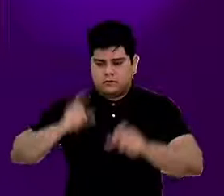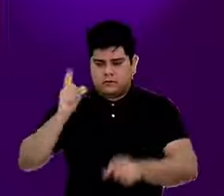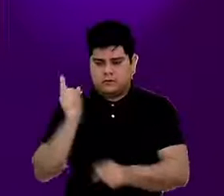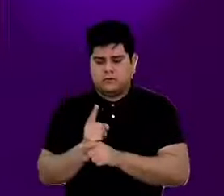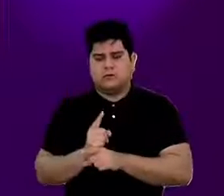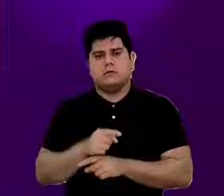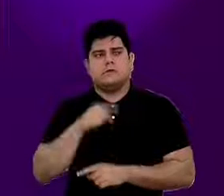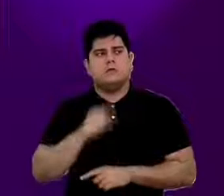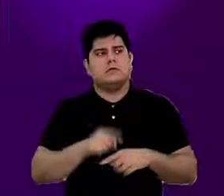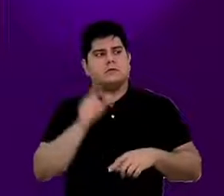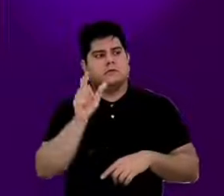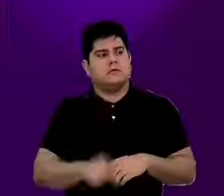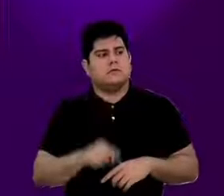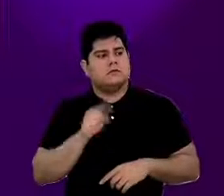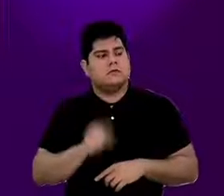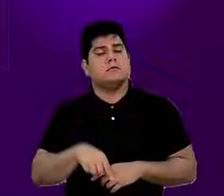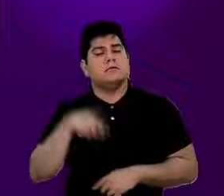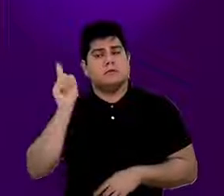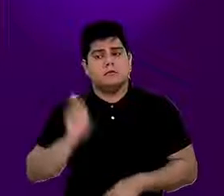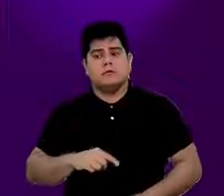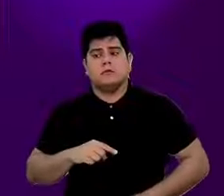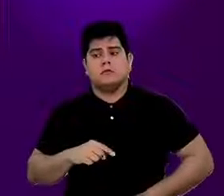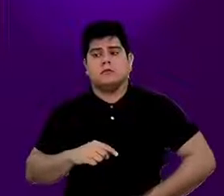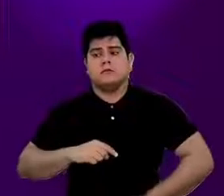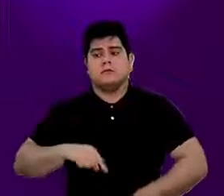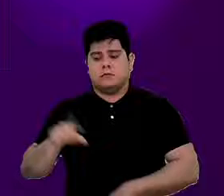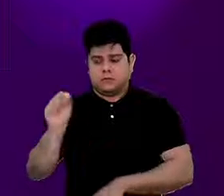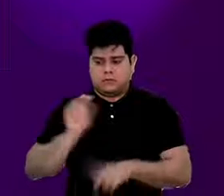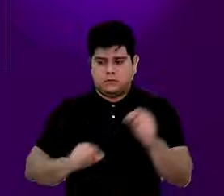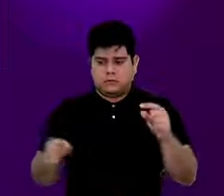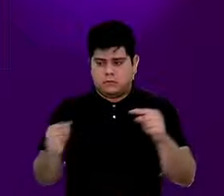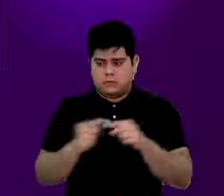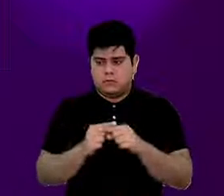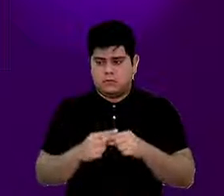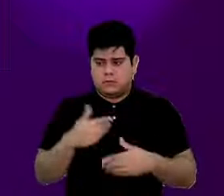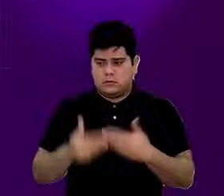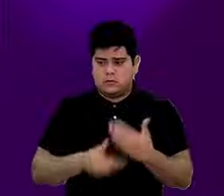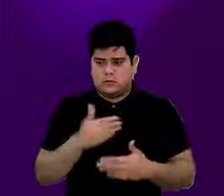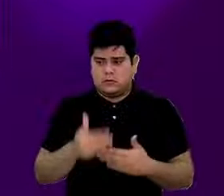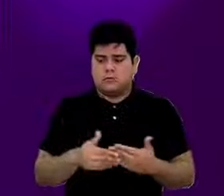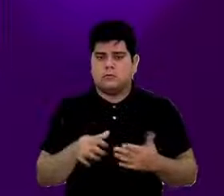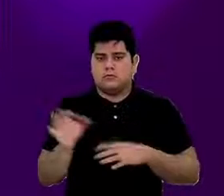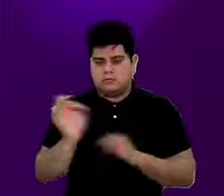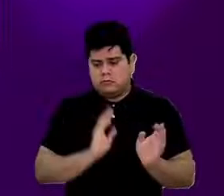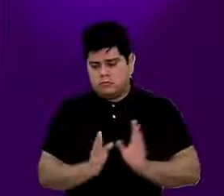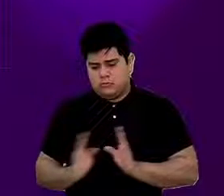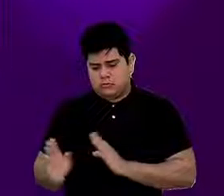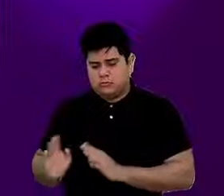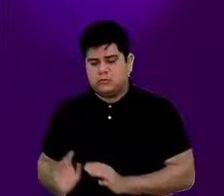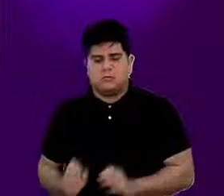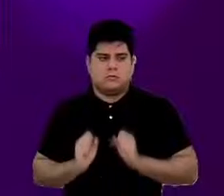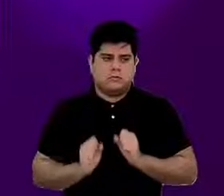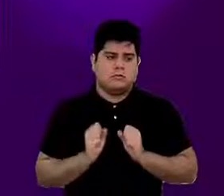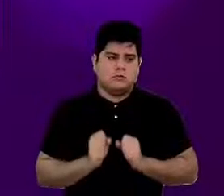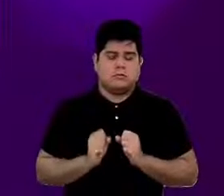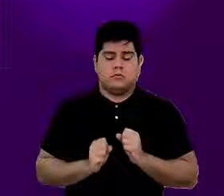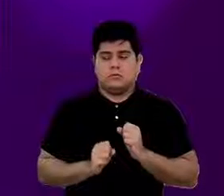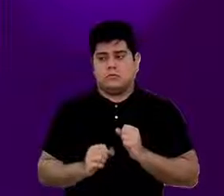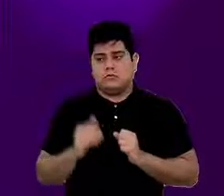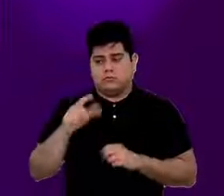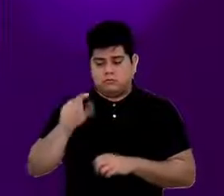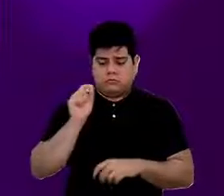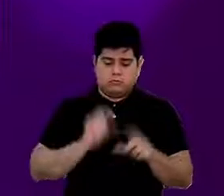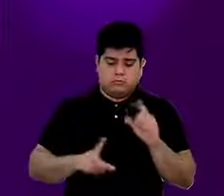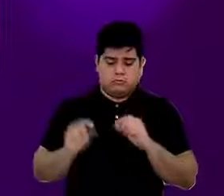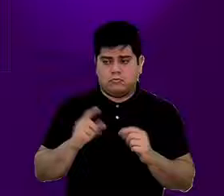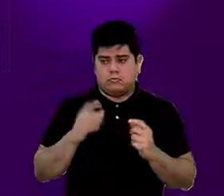os pacientes que são candidatos elegíveis ao processo que foi montado, que pode ser escalonado de acordo com a